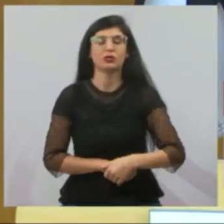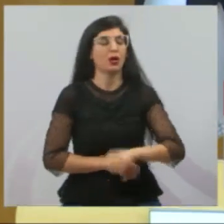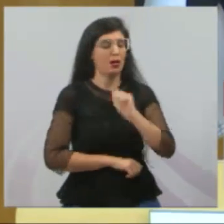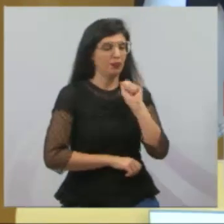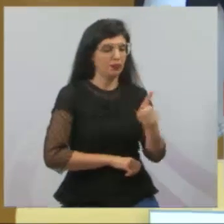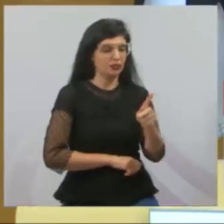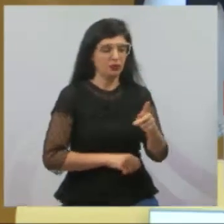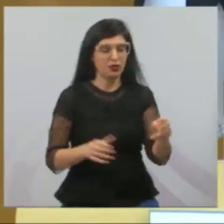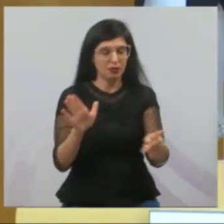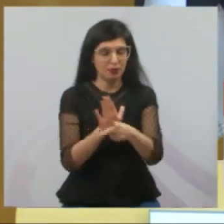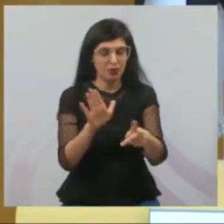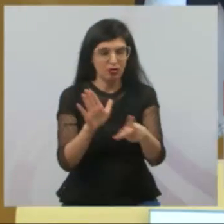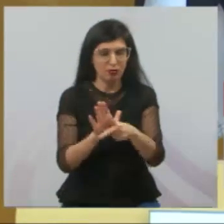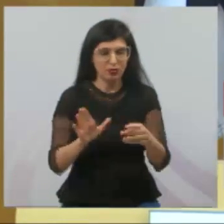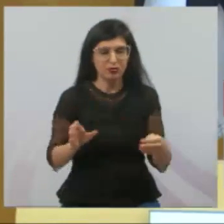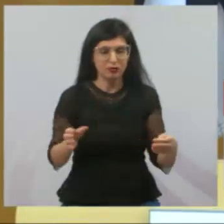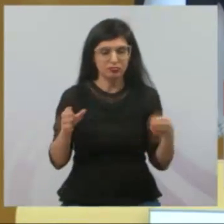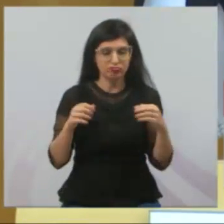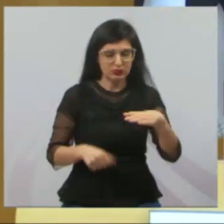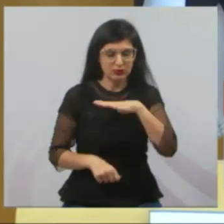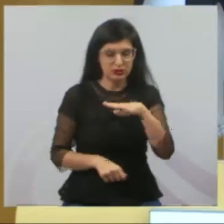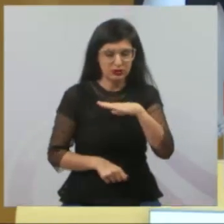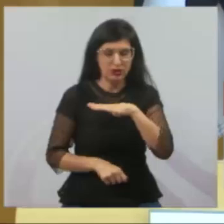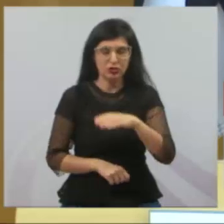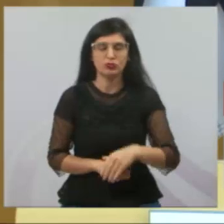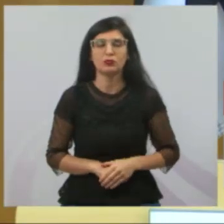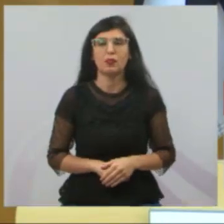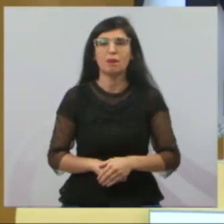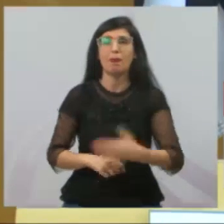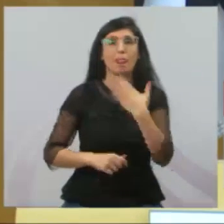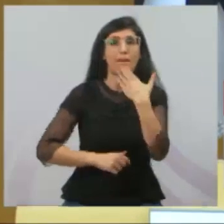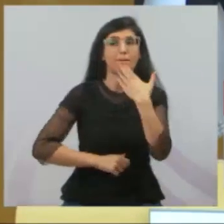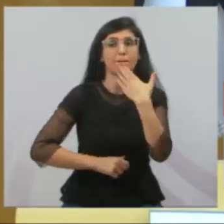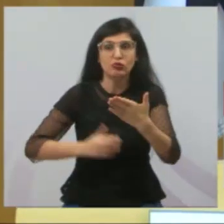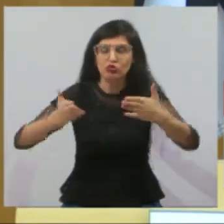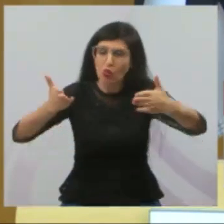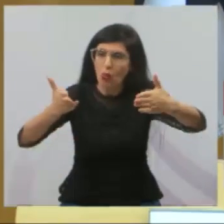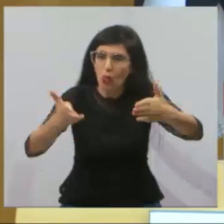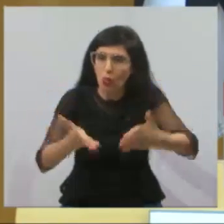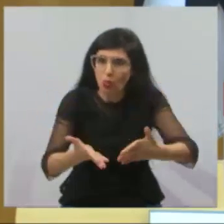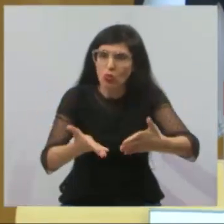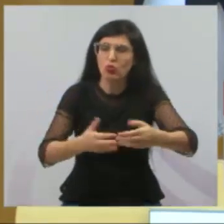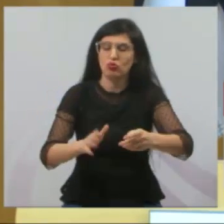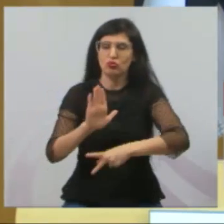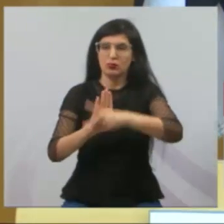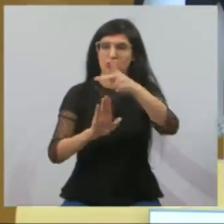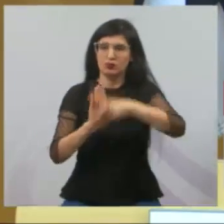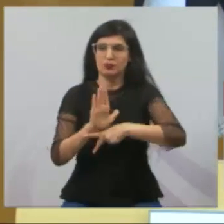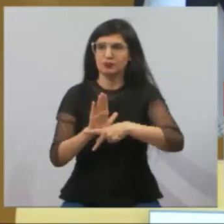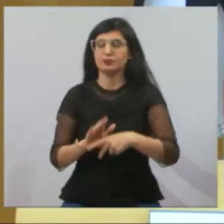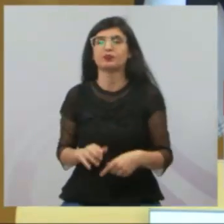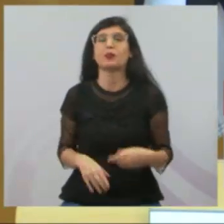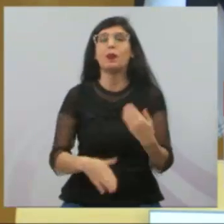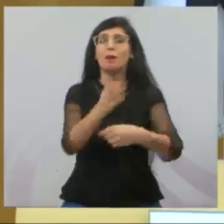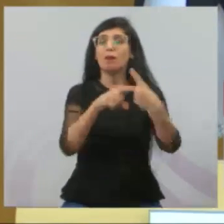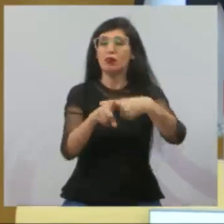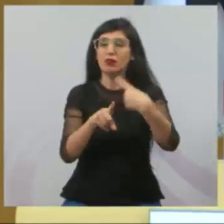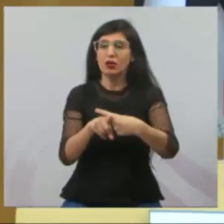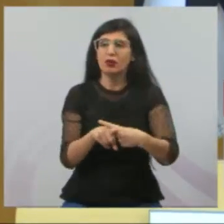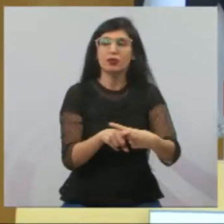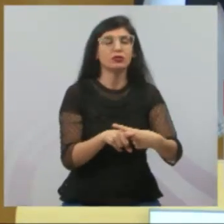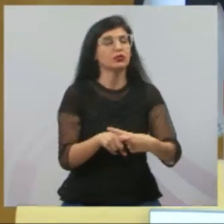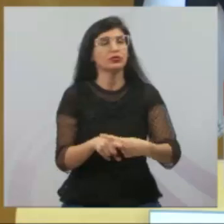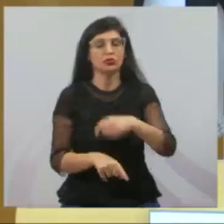do município. Nós adiamos esse projeto numa expectativa de que o STF pudesse conceder uma